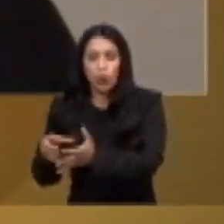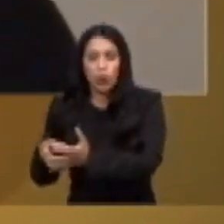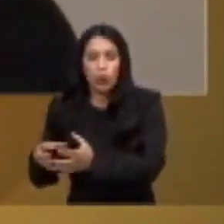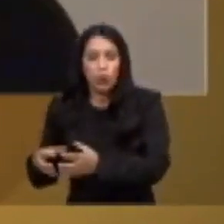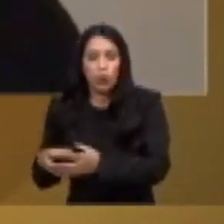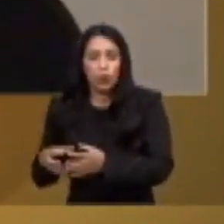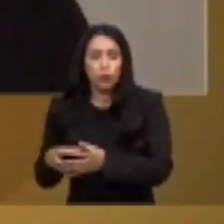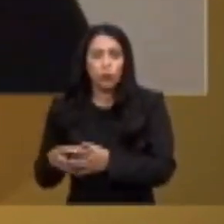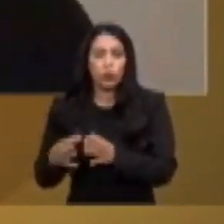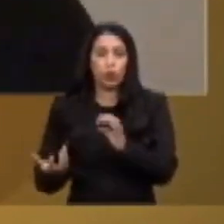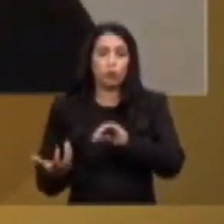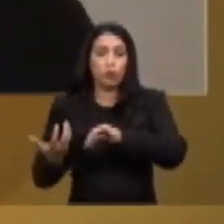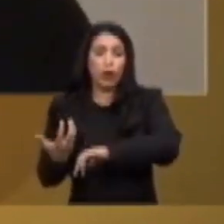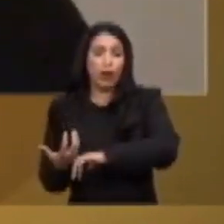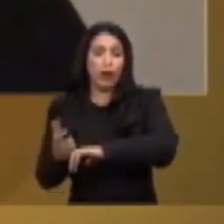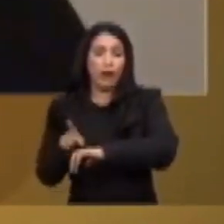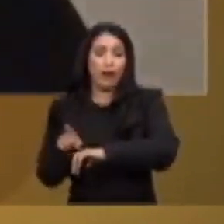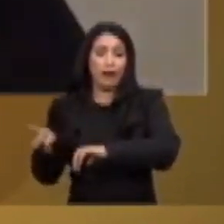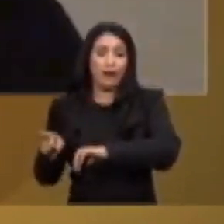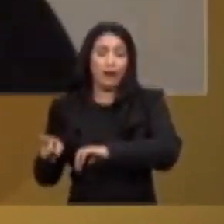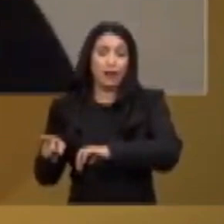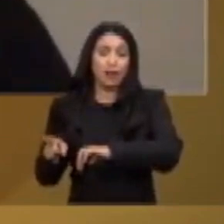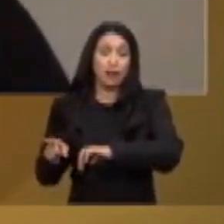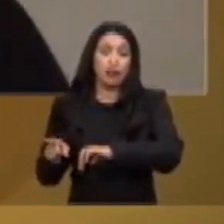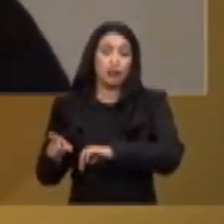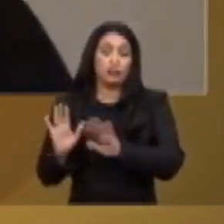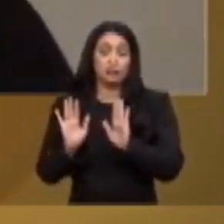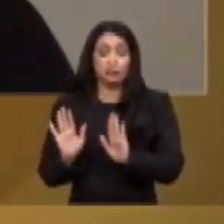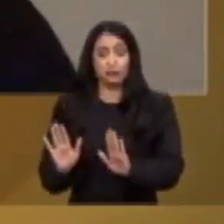de 88 previram para